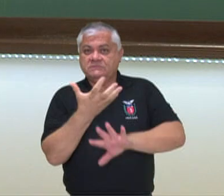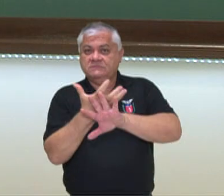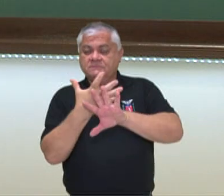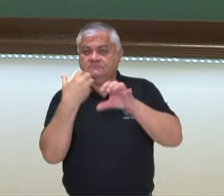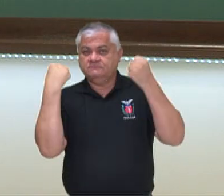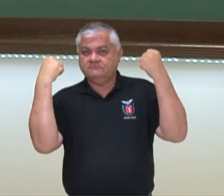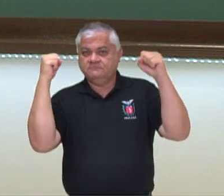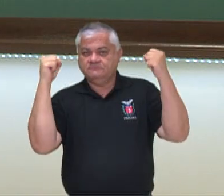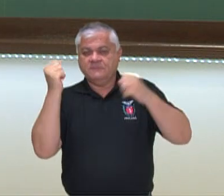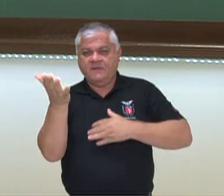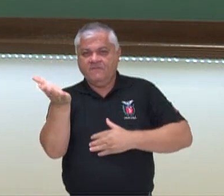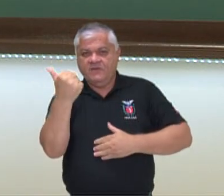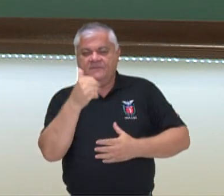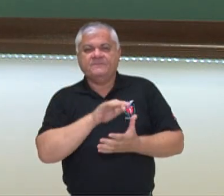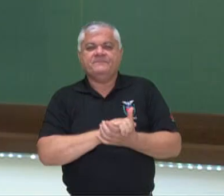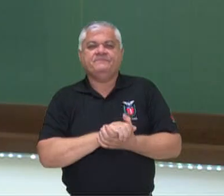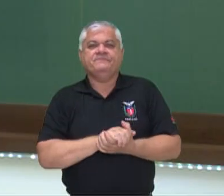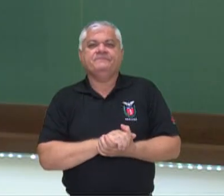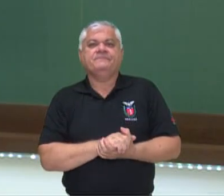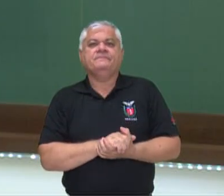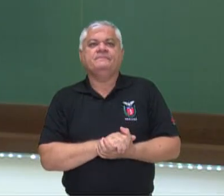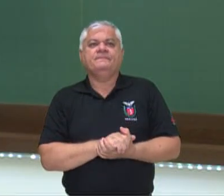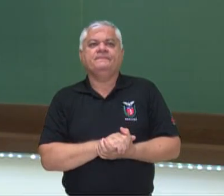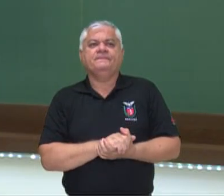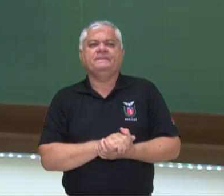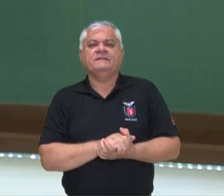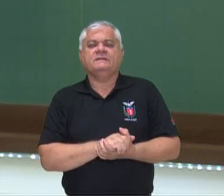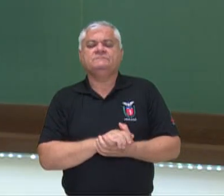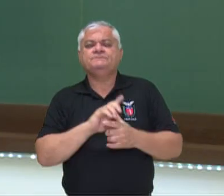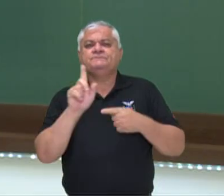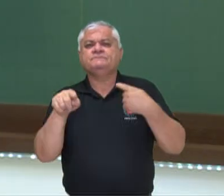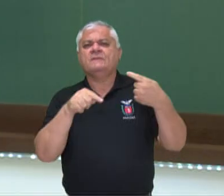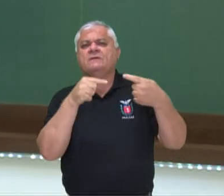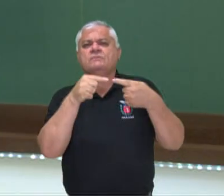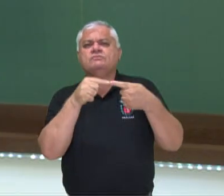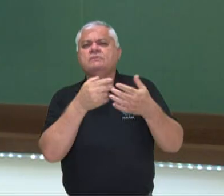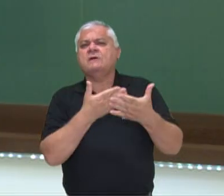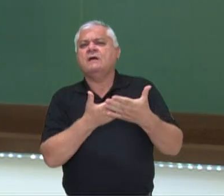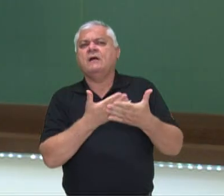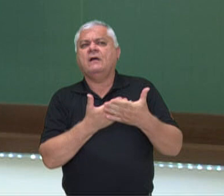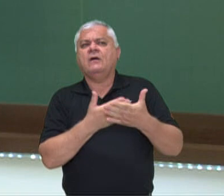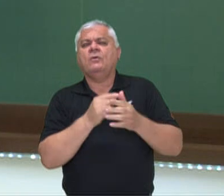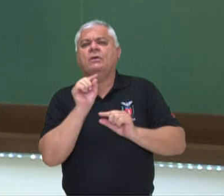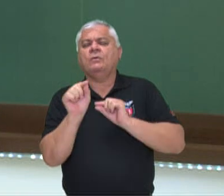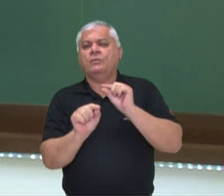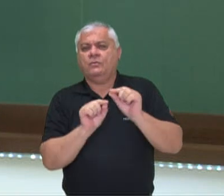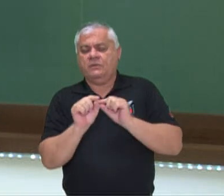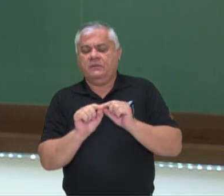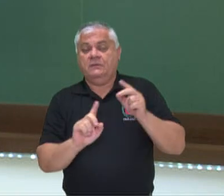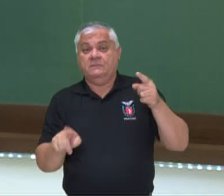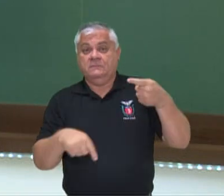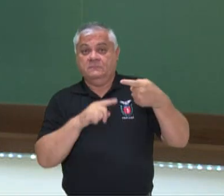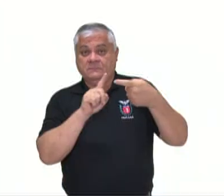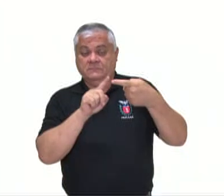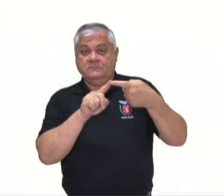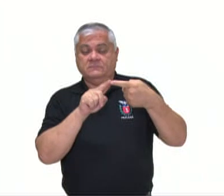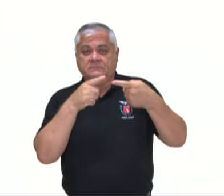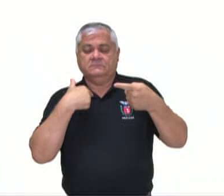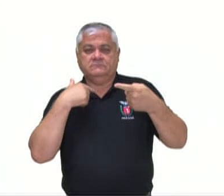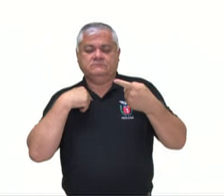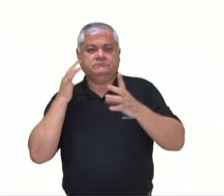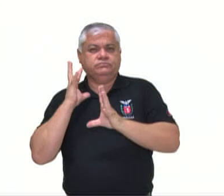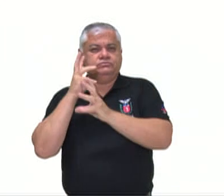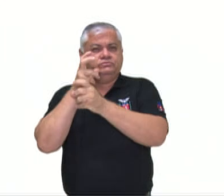você, vem comigo aqui. Quais são, então, os nossos objetivos, para esse vídeo? Retomar um